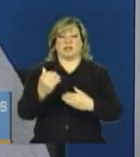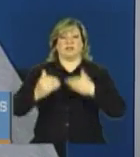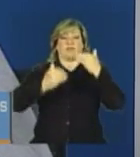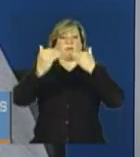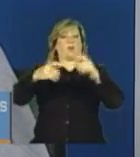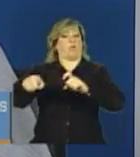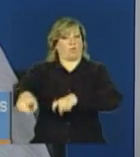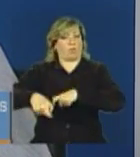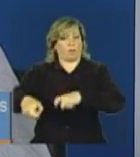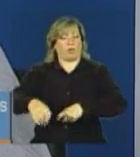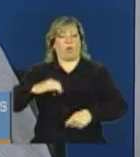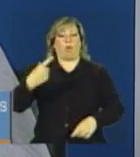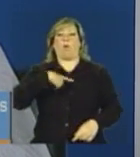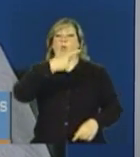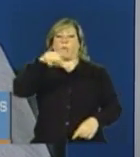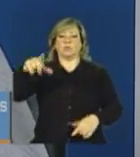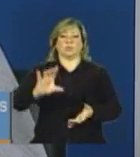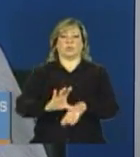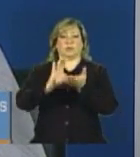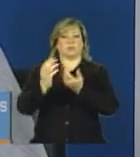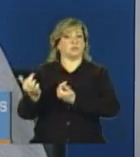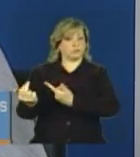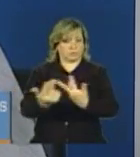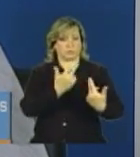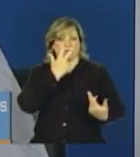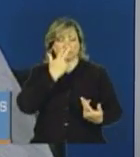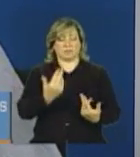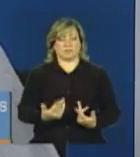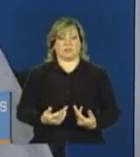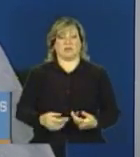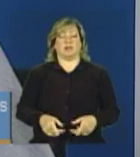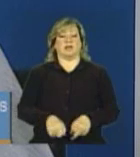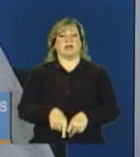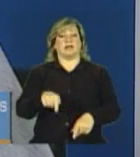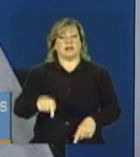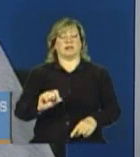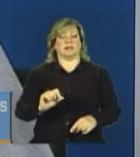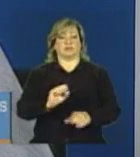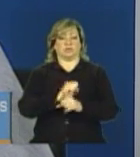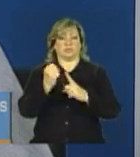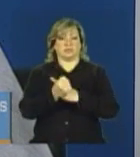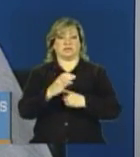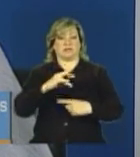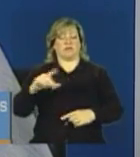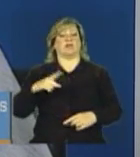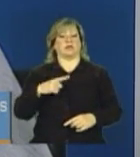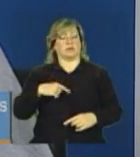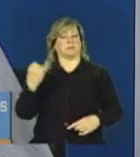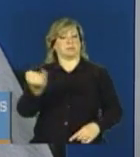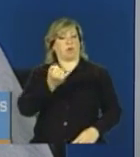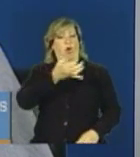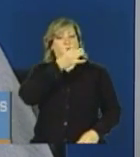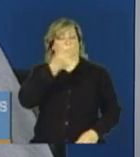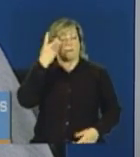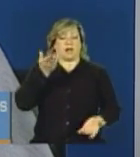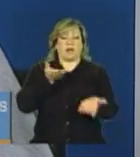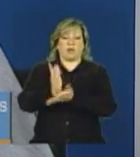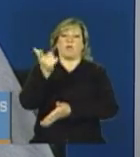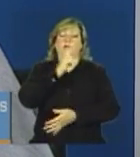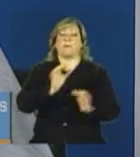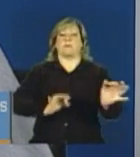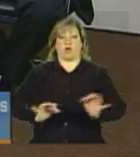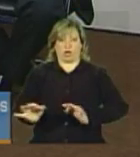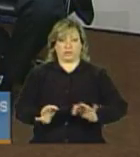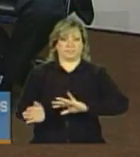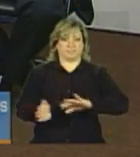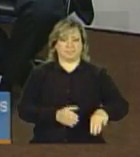rural, né, e outros conselhos similares. Então é importante ter esse olhar da sociedade civil na aprovação dos projetos. Bom, diretor, eu tenho